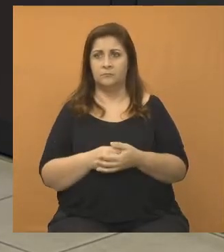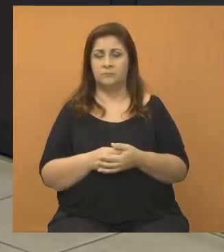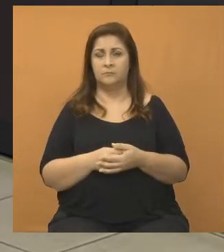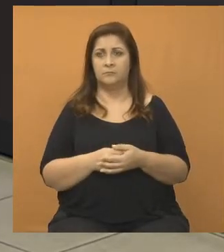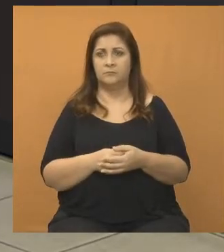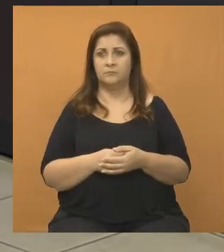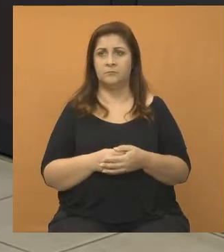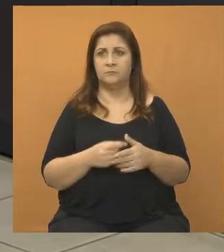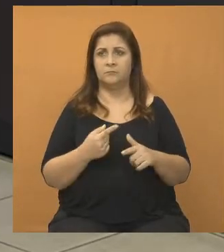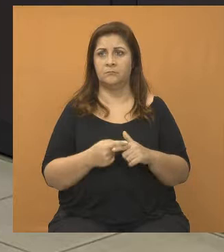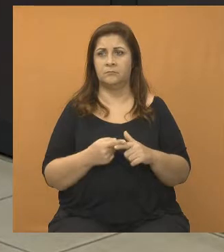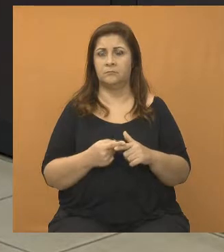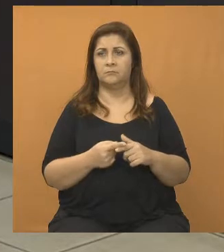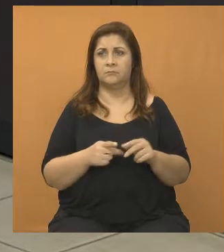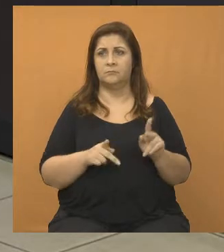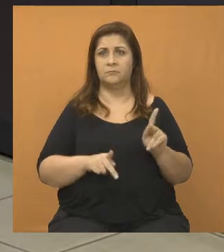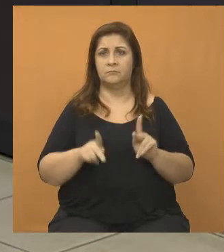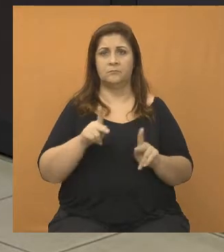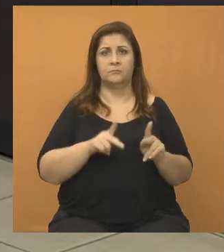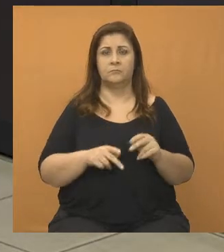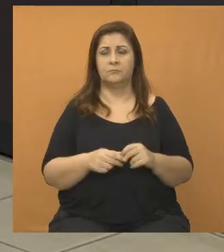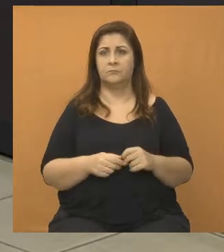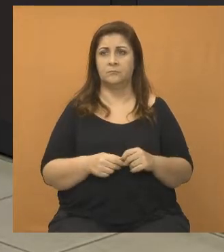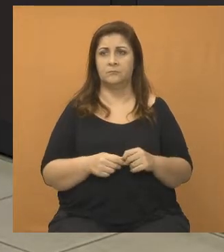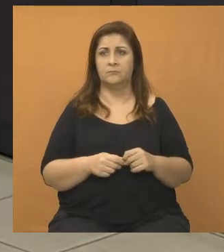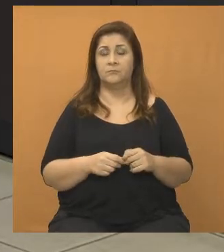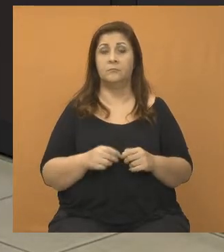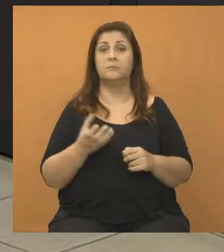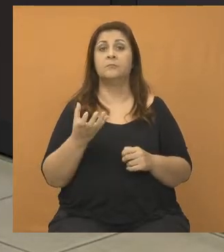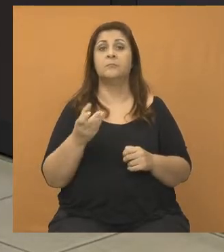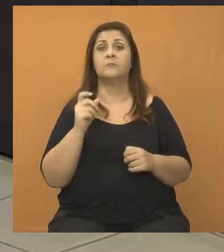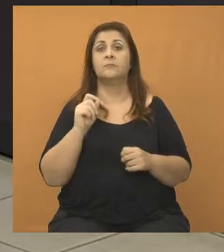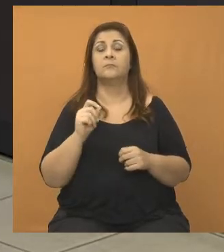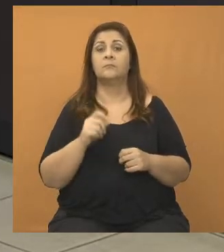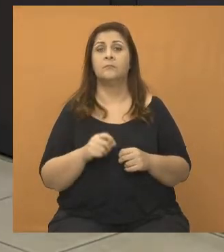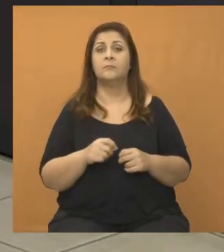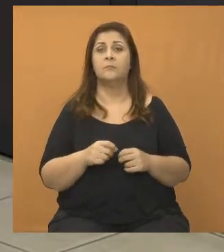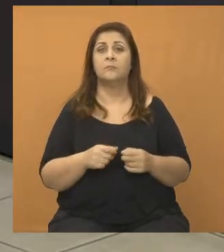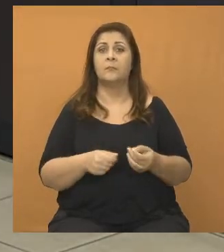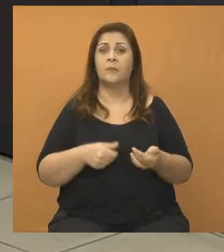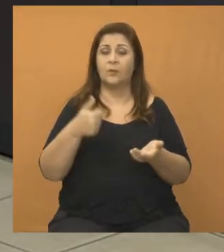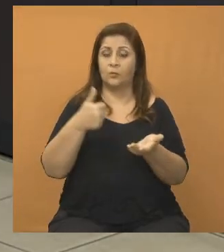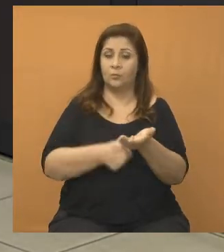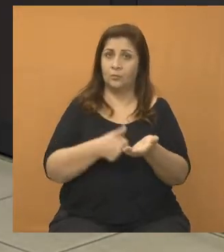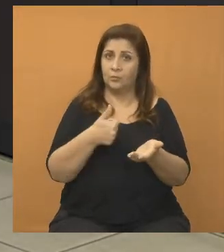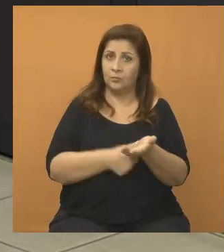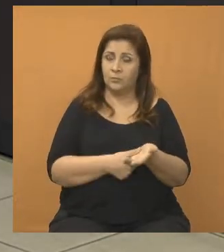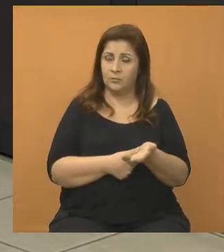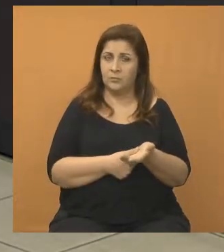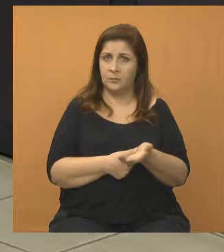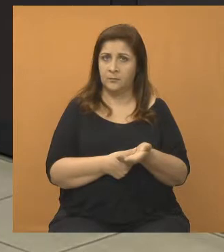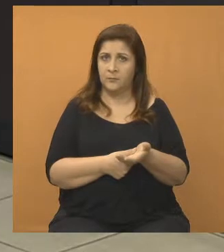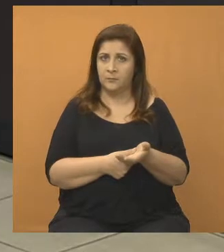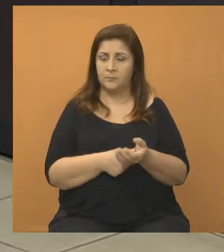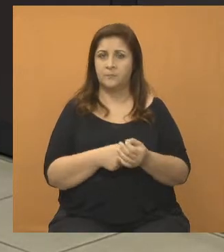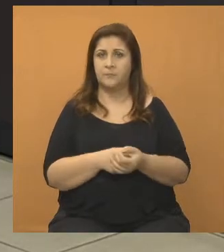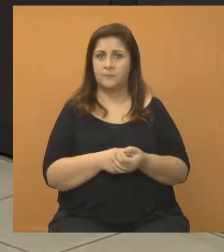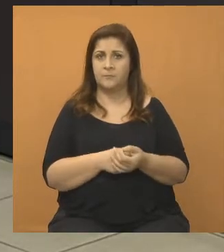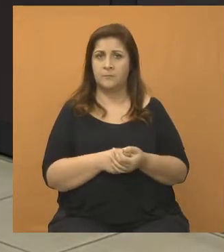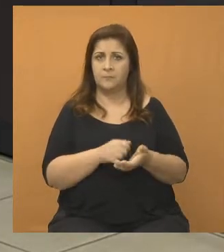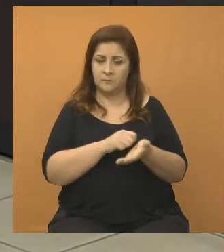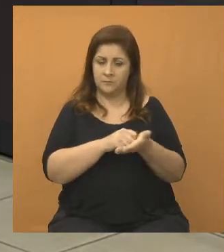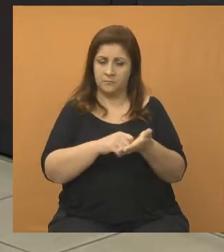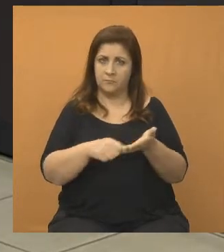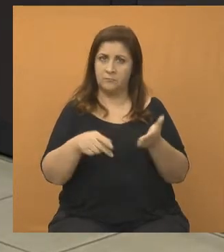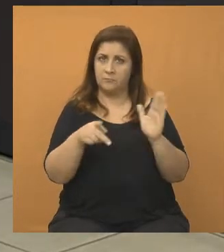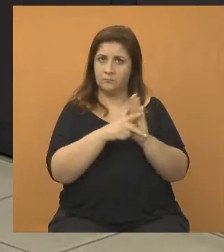de abril, esses bairros, o que estão interessados? Na escritura para investir também com imposto, que eles pedem para a gente, quando a gente vai